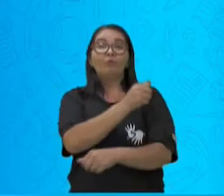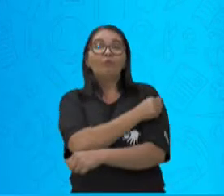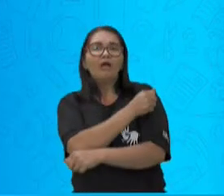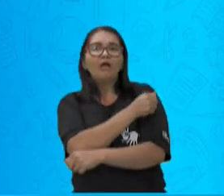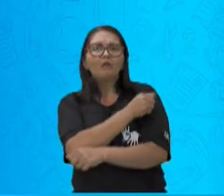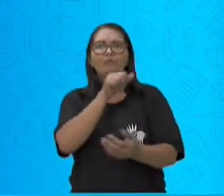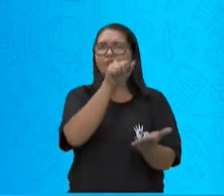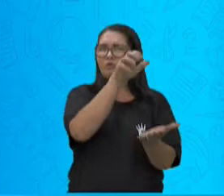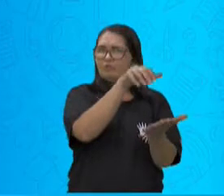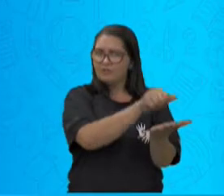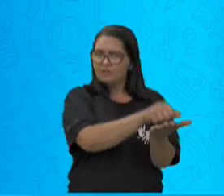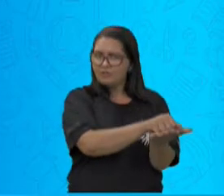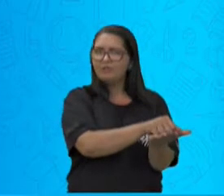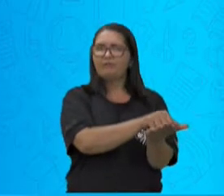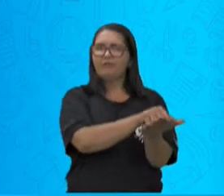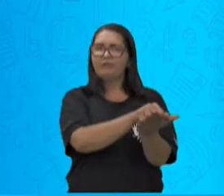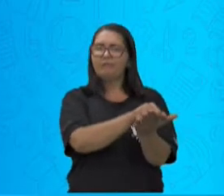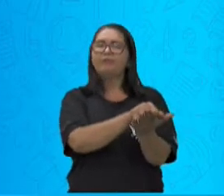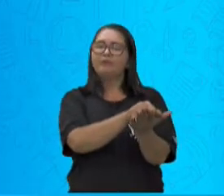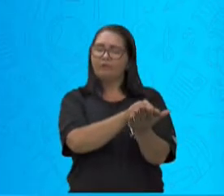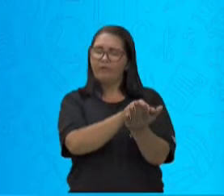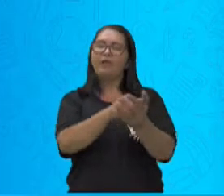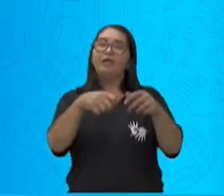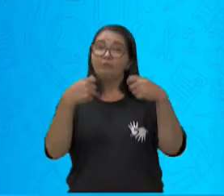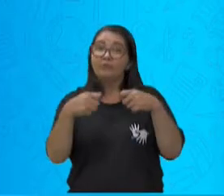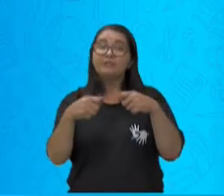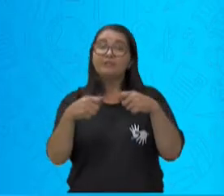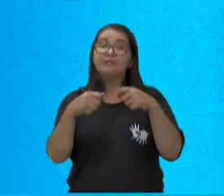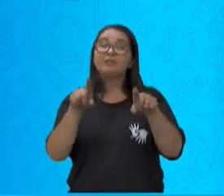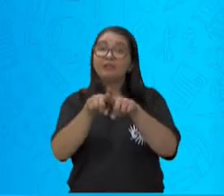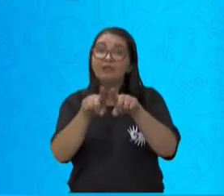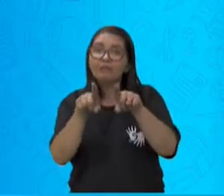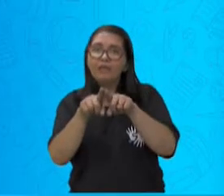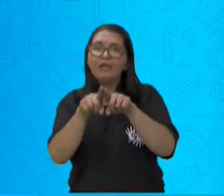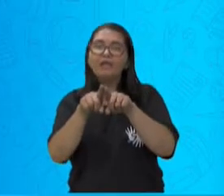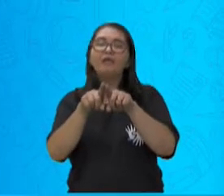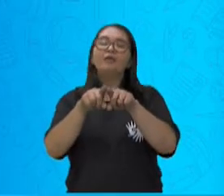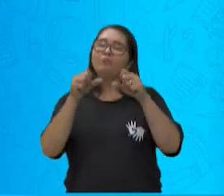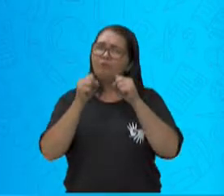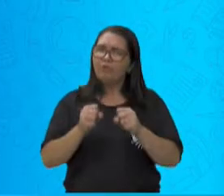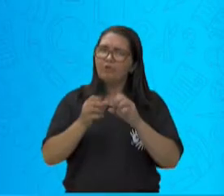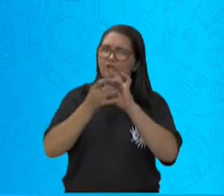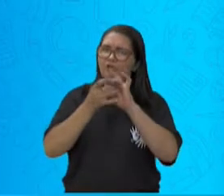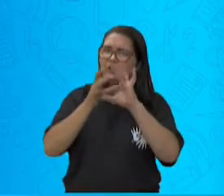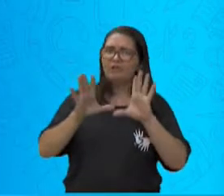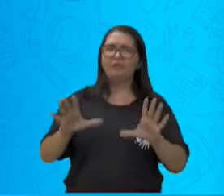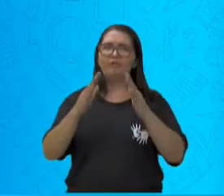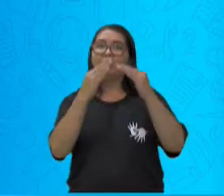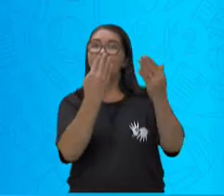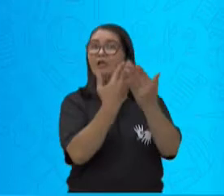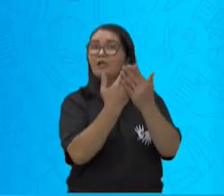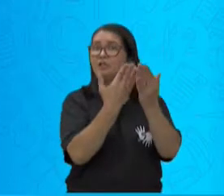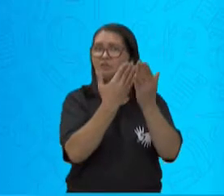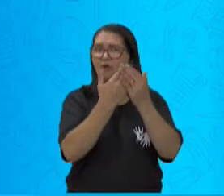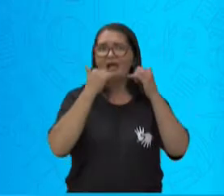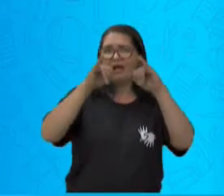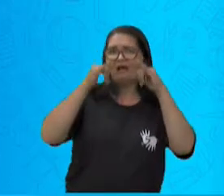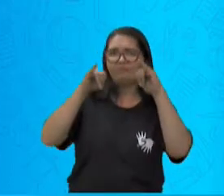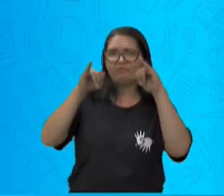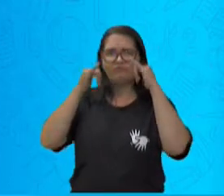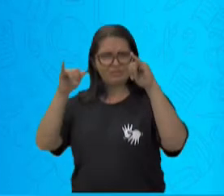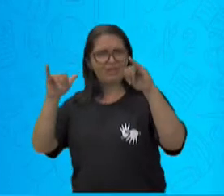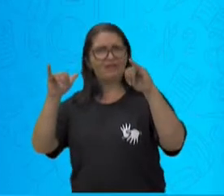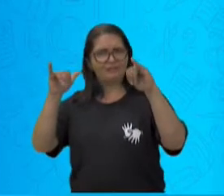participante automaticamente autoriza a escola 10º a publicar seu texto, parcial ou integralmente,